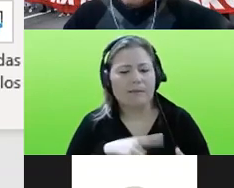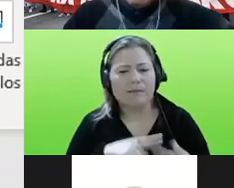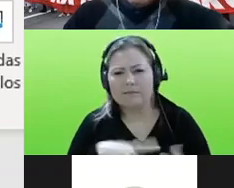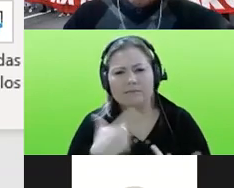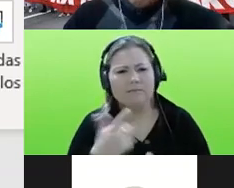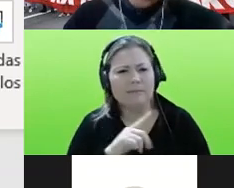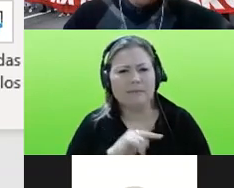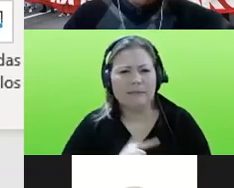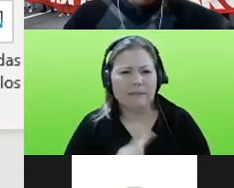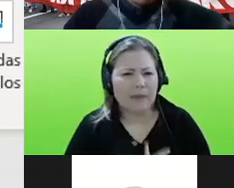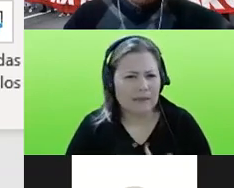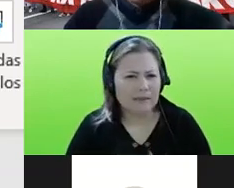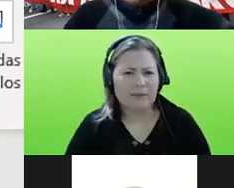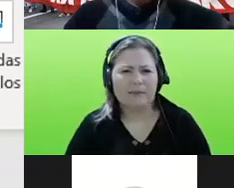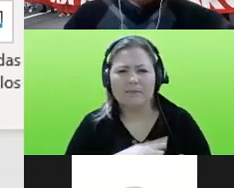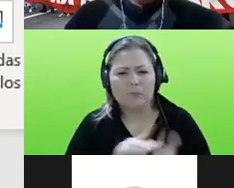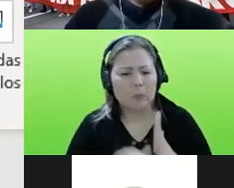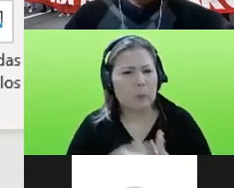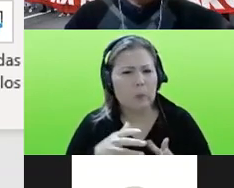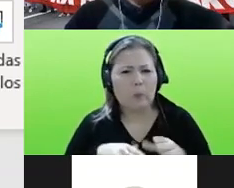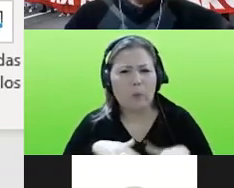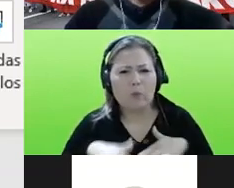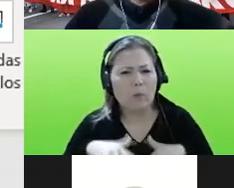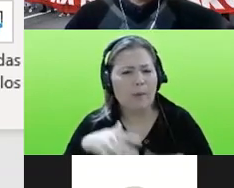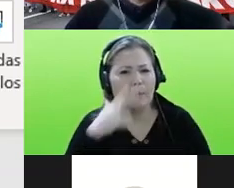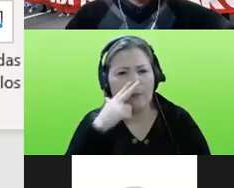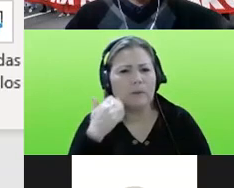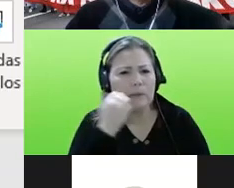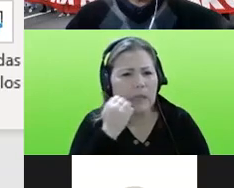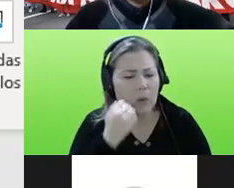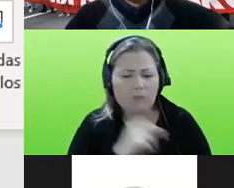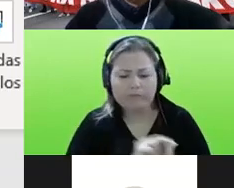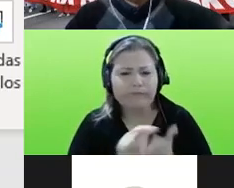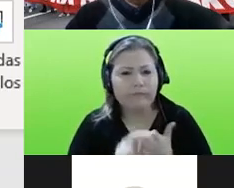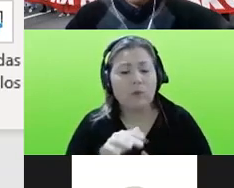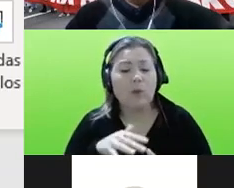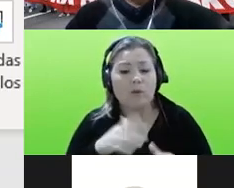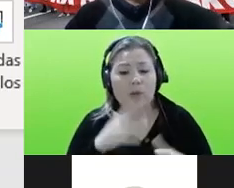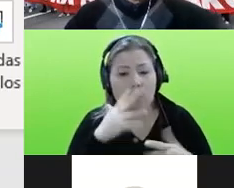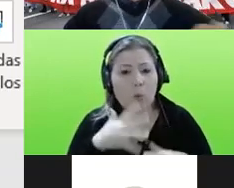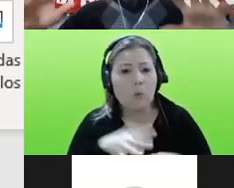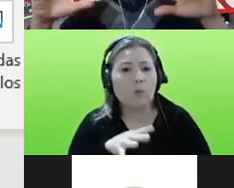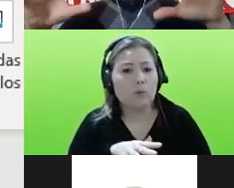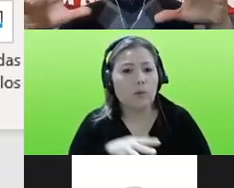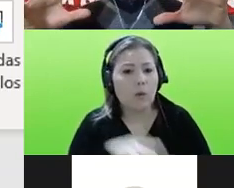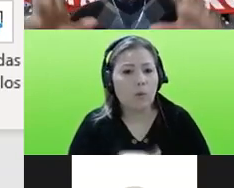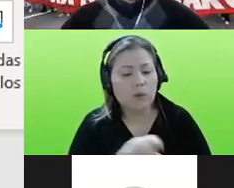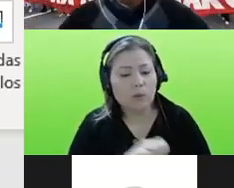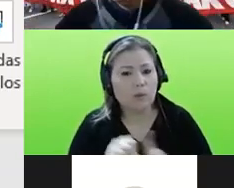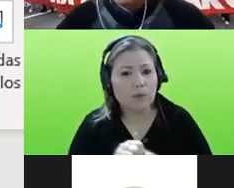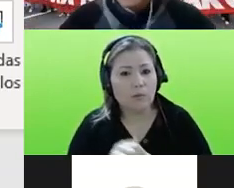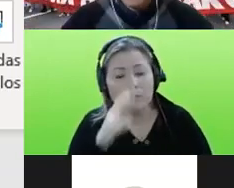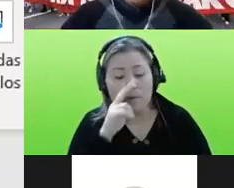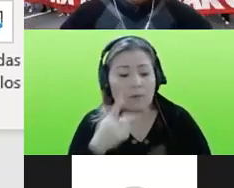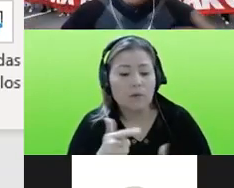negro, muitos grupos vão fazer reivindicações de inclusão social que não estão contemplados no que se chamaria